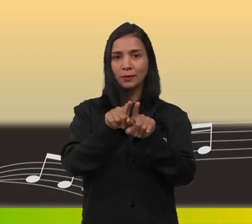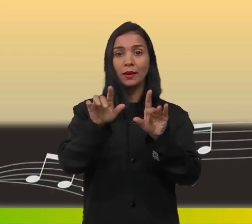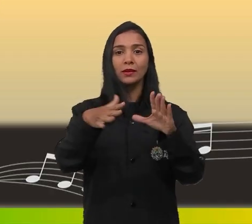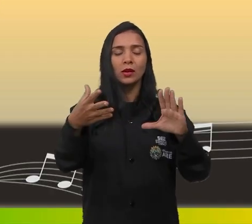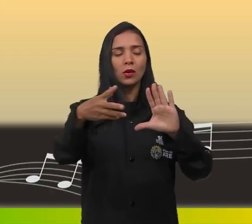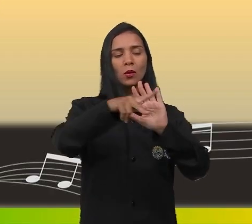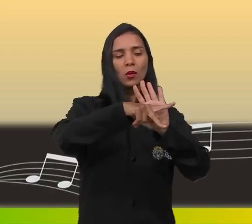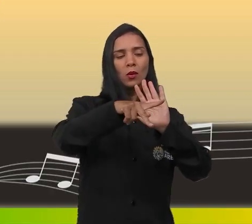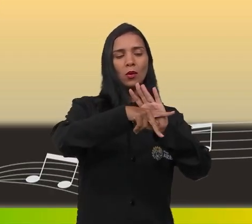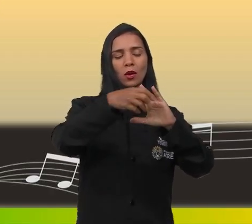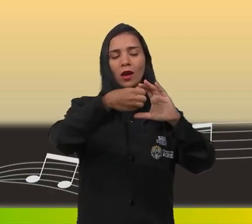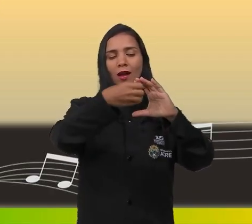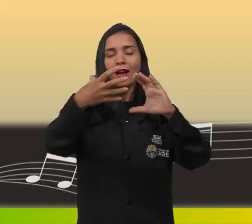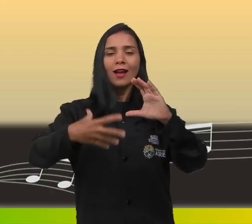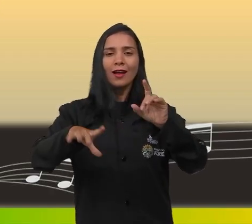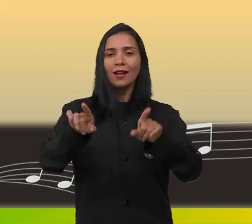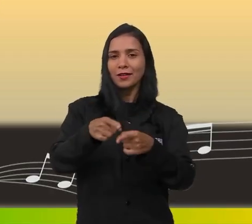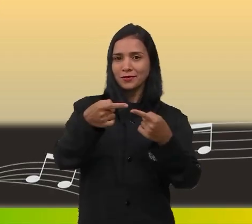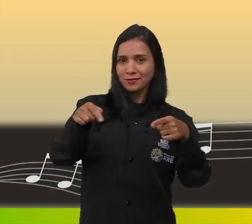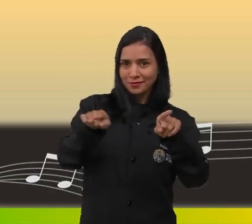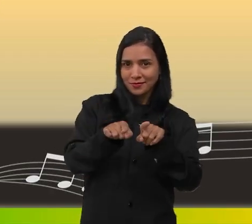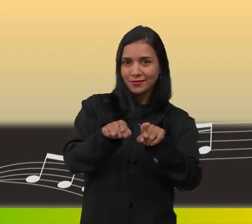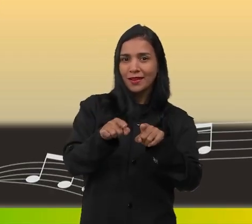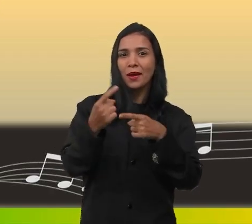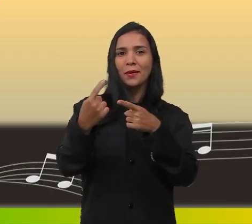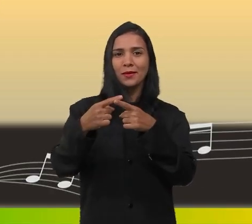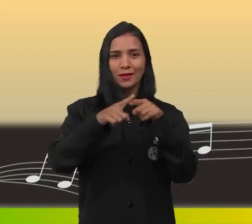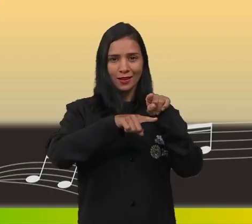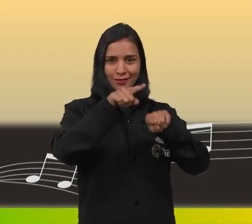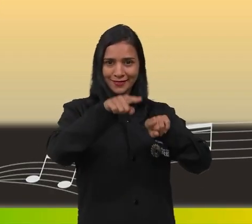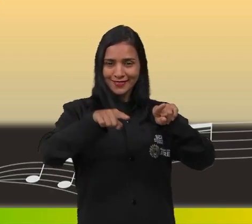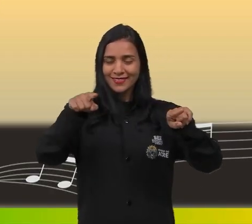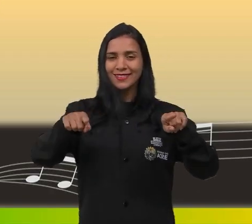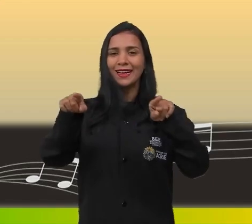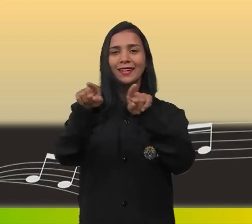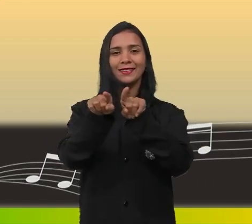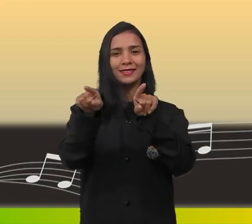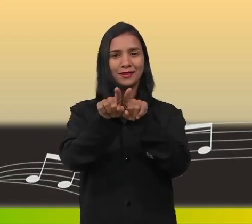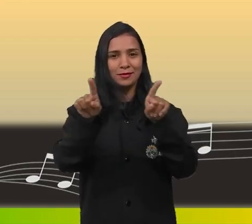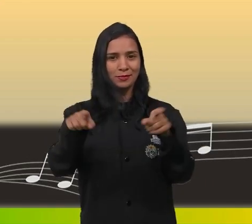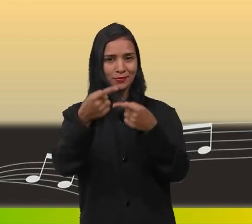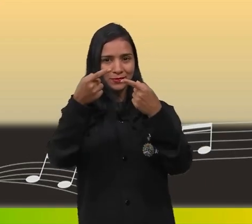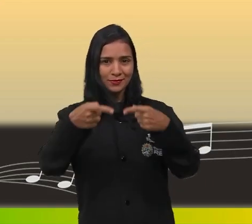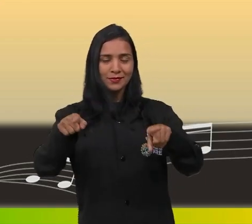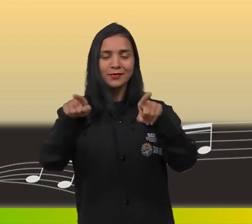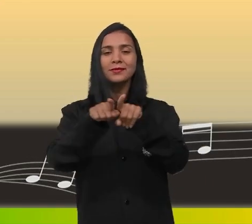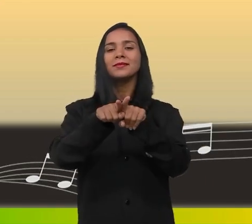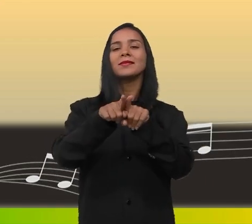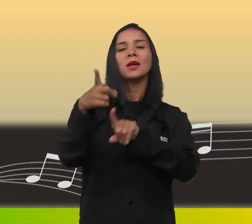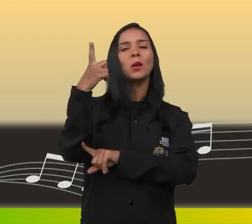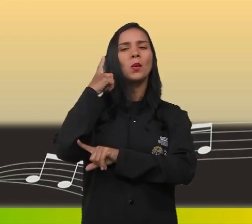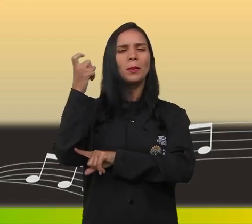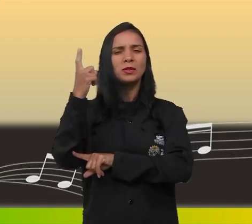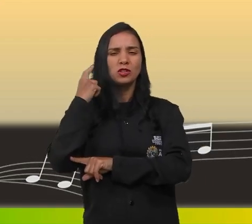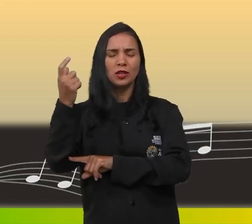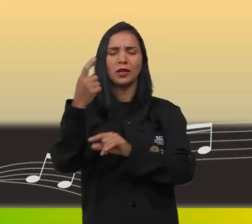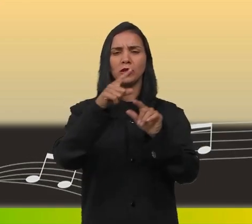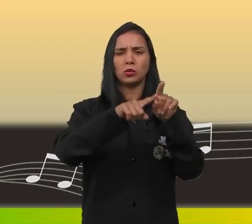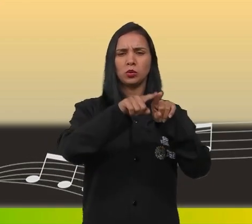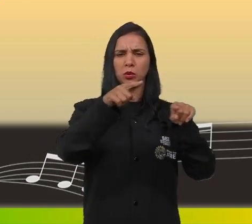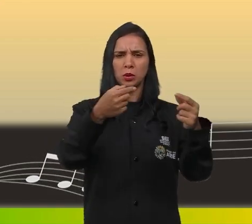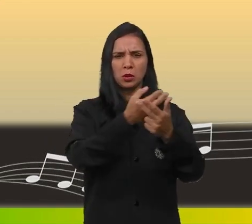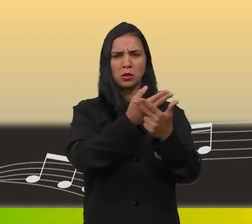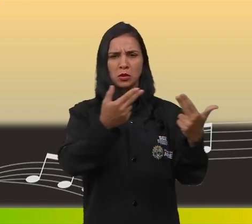do som, tanto sons dos instrumentos musicais quanto dos sons dos objetos, né,